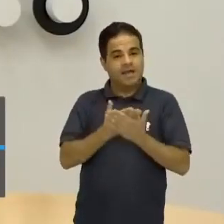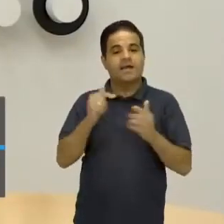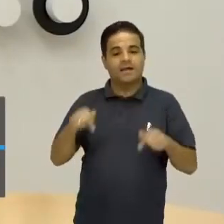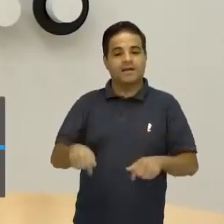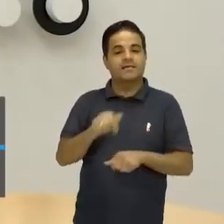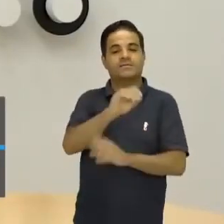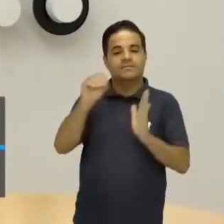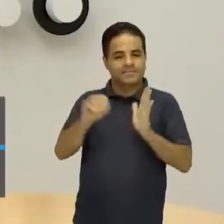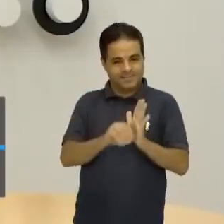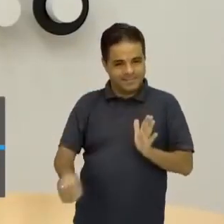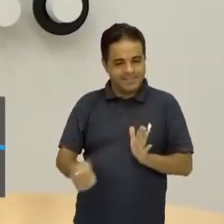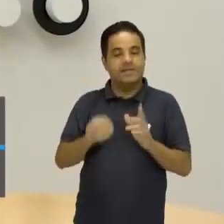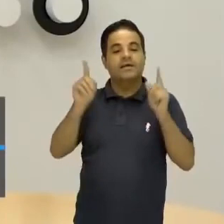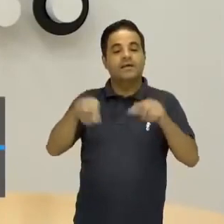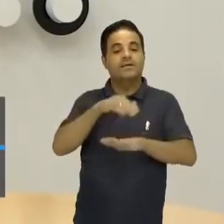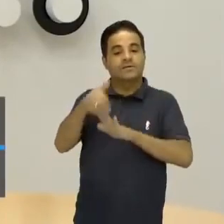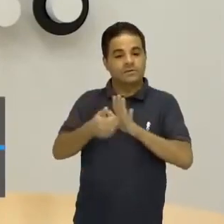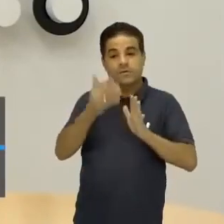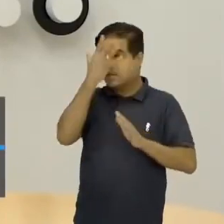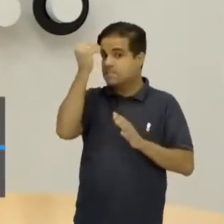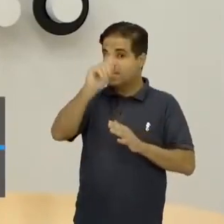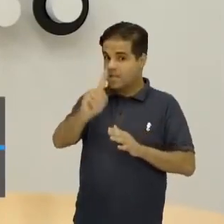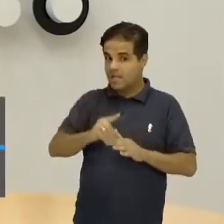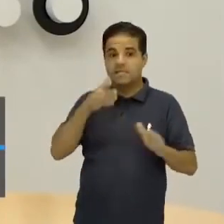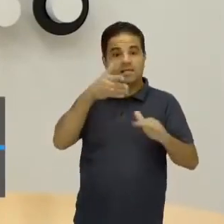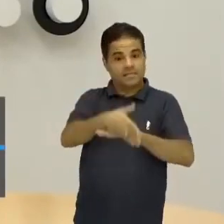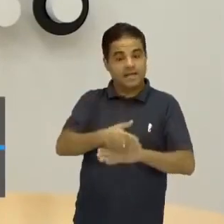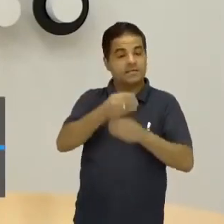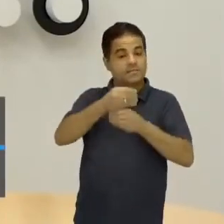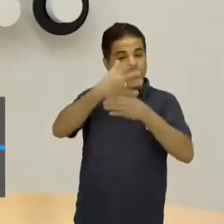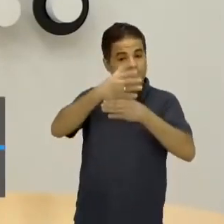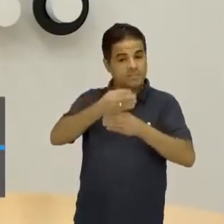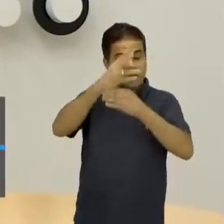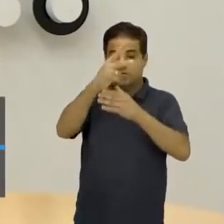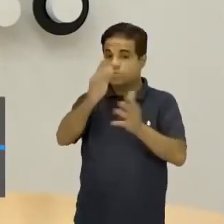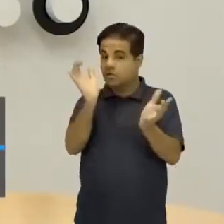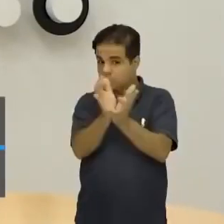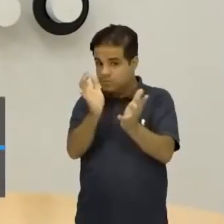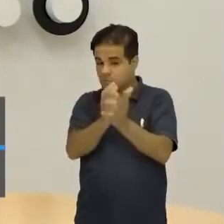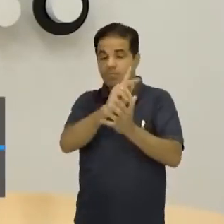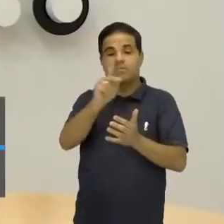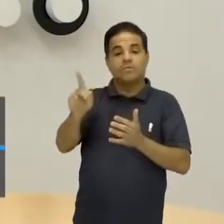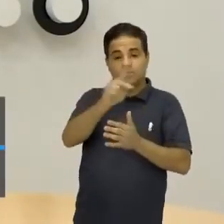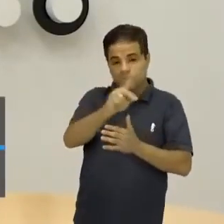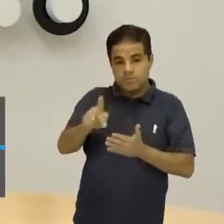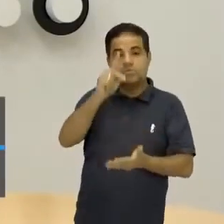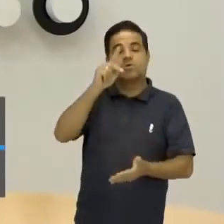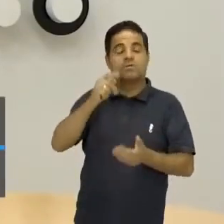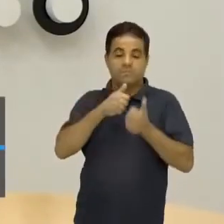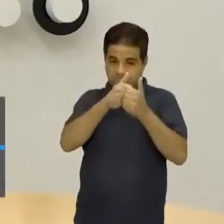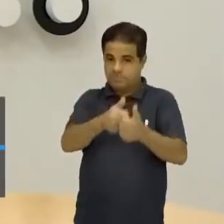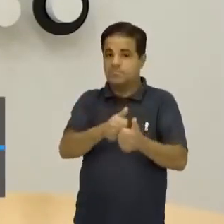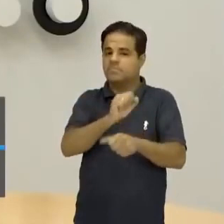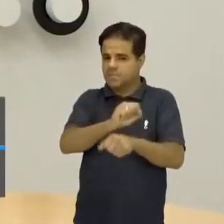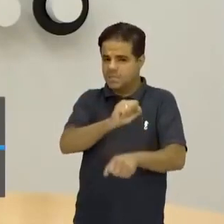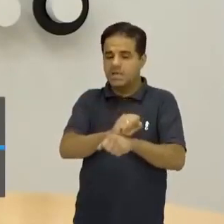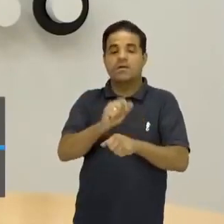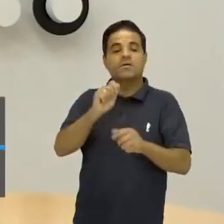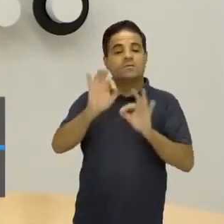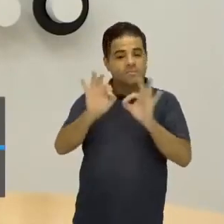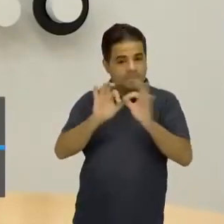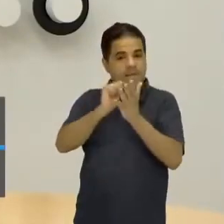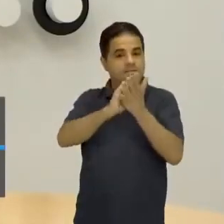Centro de Mídias. Alunos, não se esqueçam de entrar lá no chat da sua turma, seu professor estará te esperando. Aí você faz a